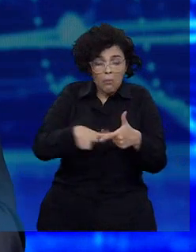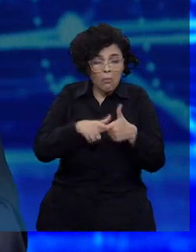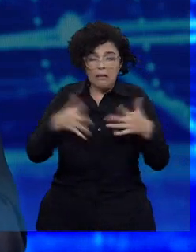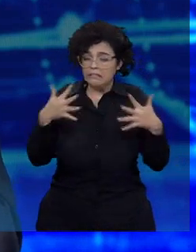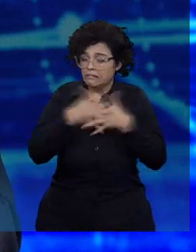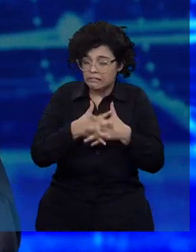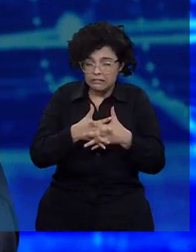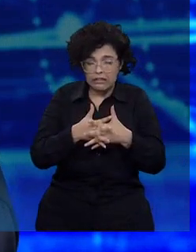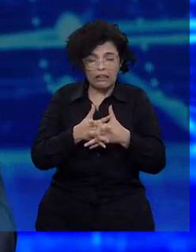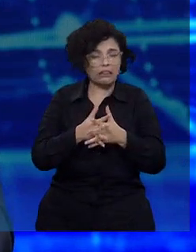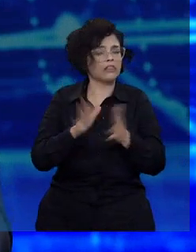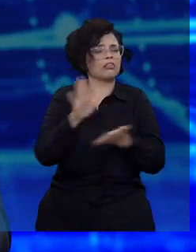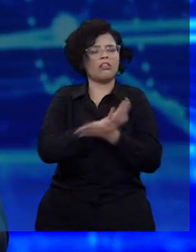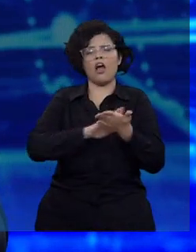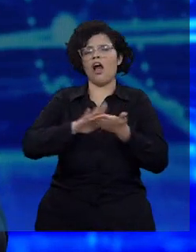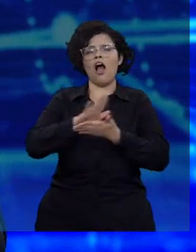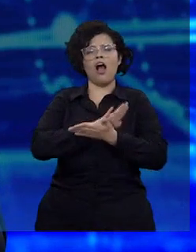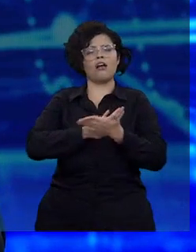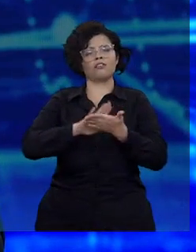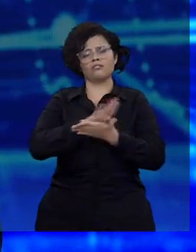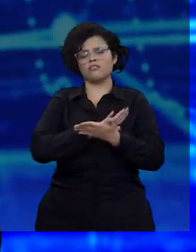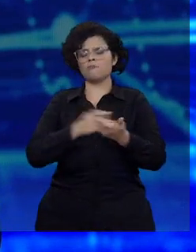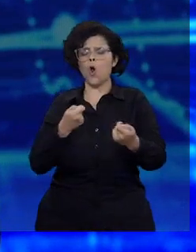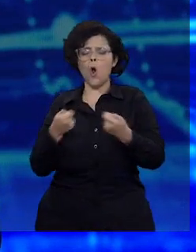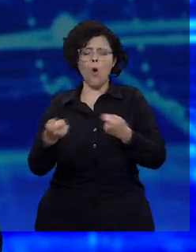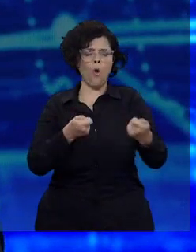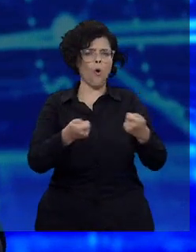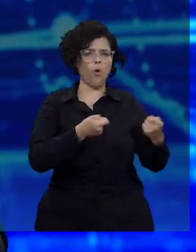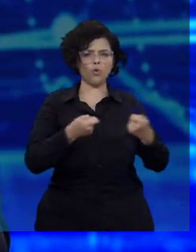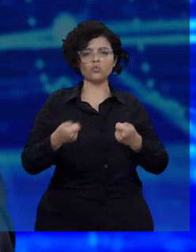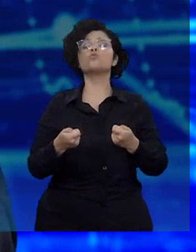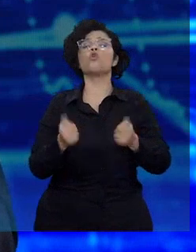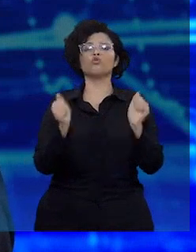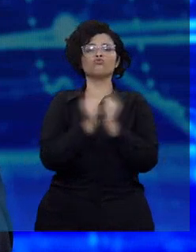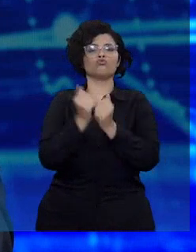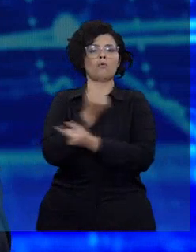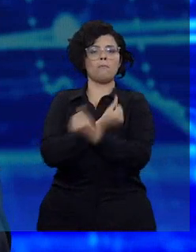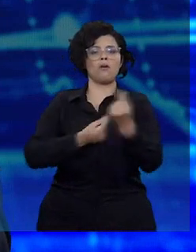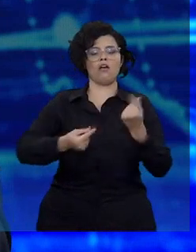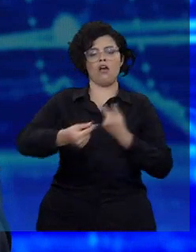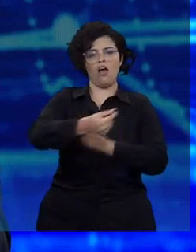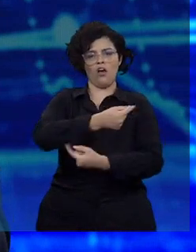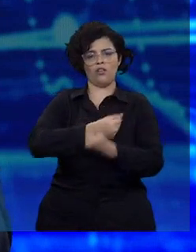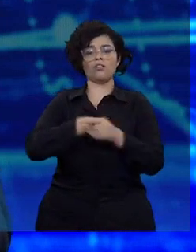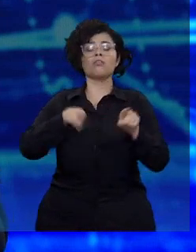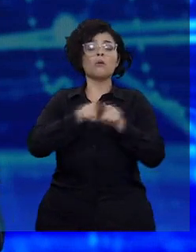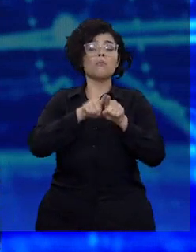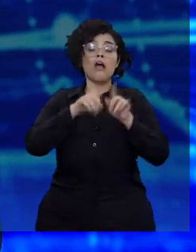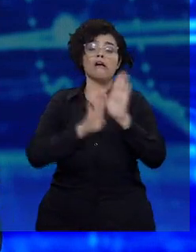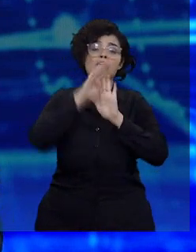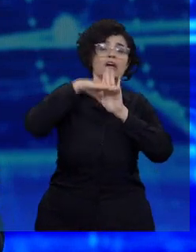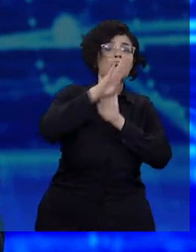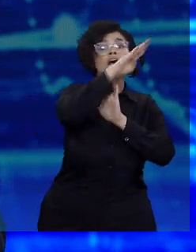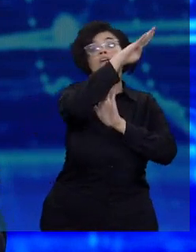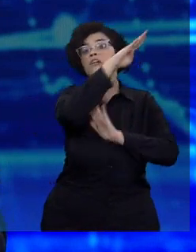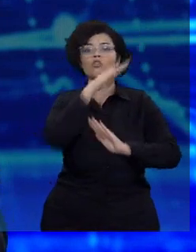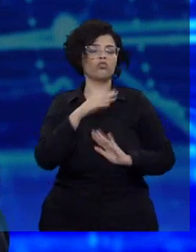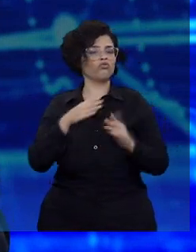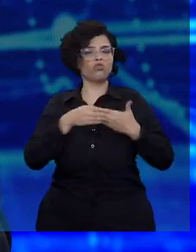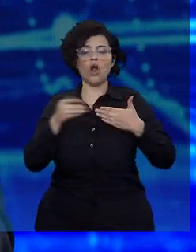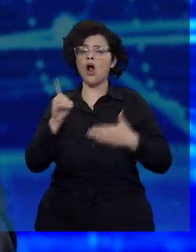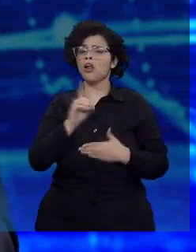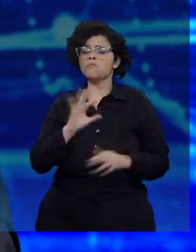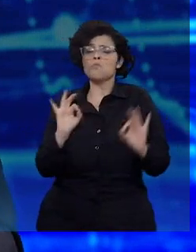vai um desconforto um descontrole junto ao mercado bem como oscilação no dólar então fazemos tudo dentro da